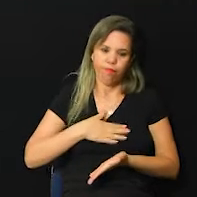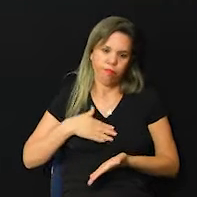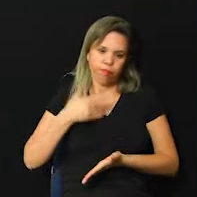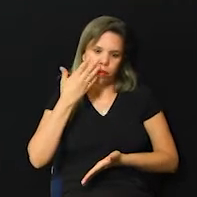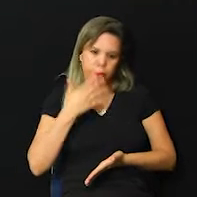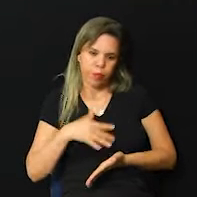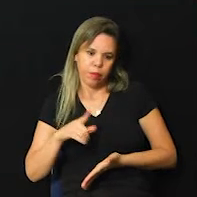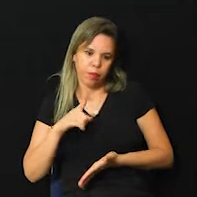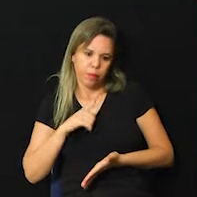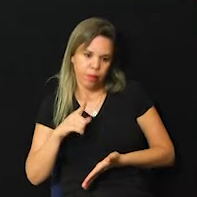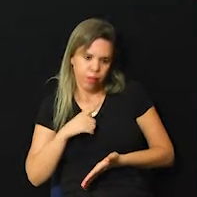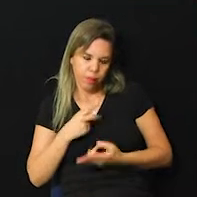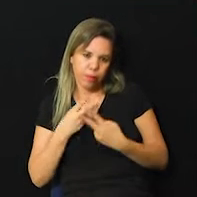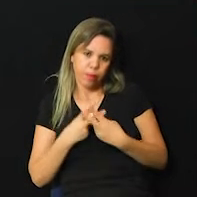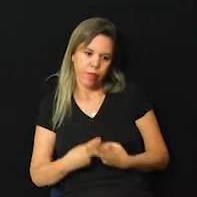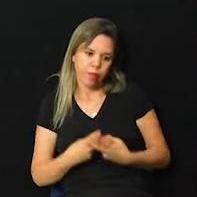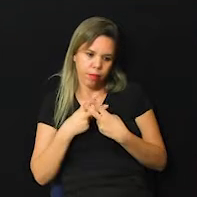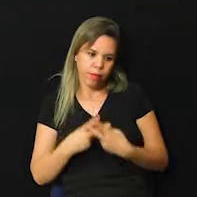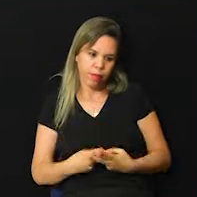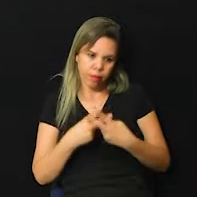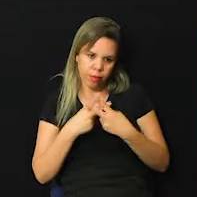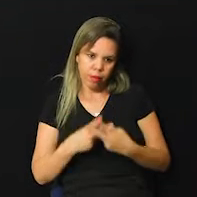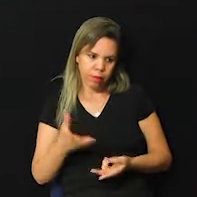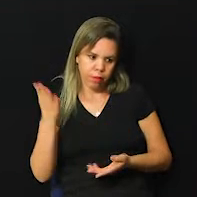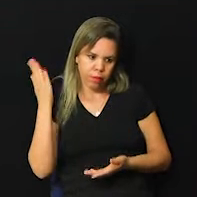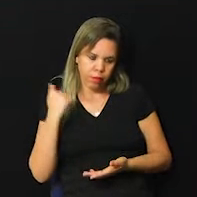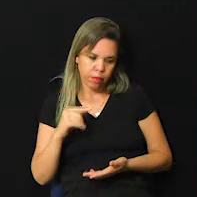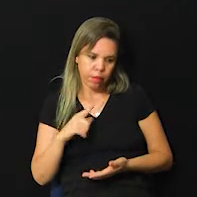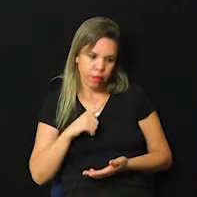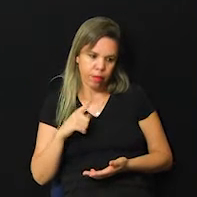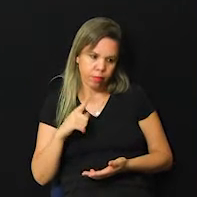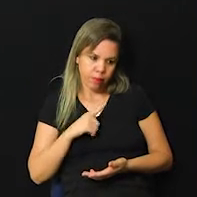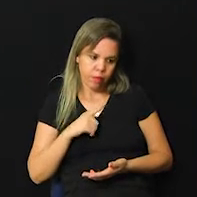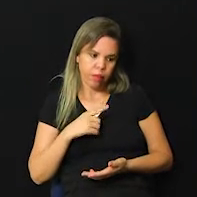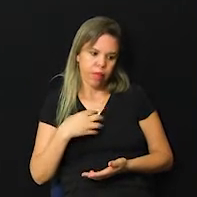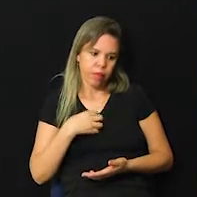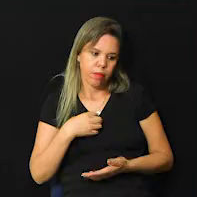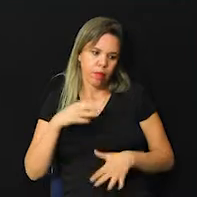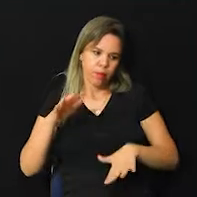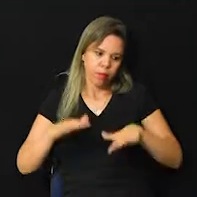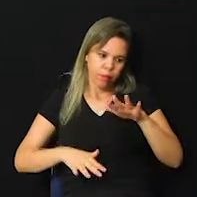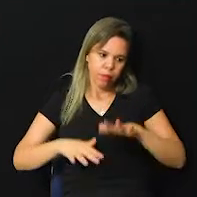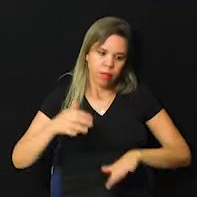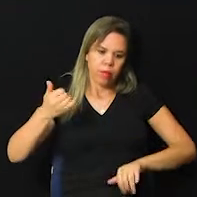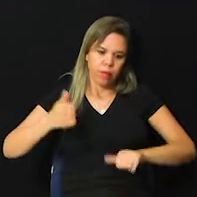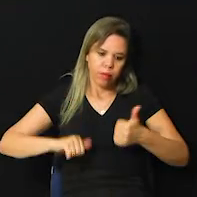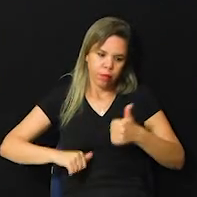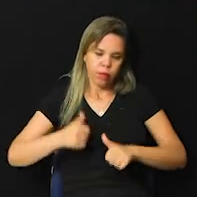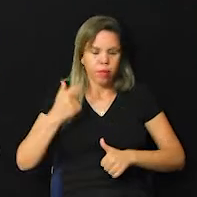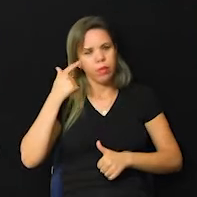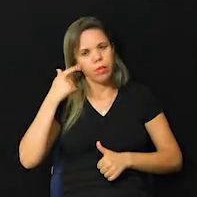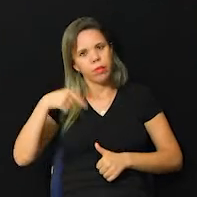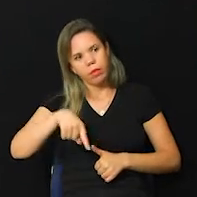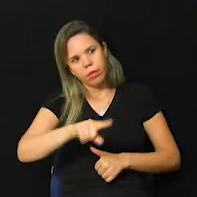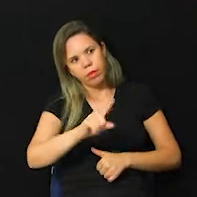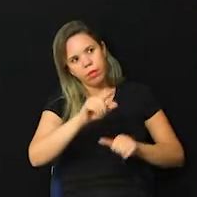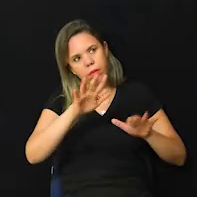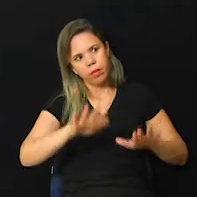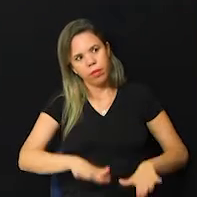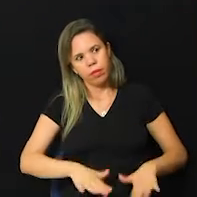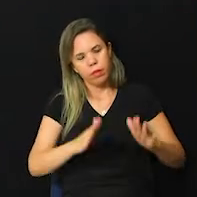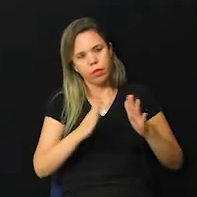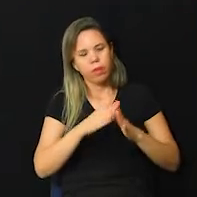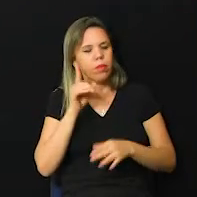criança tem que ser consciente saber que eram altos e baixos é não pode ir pensando que